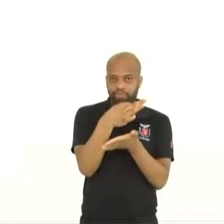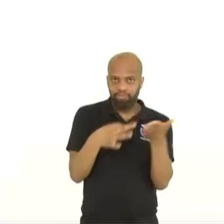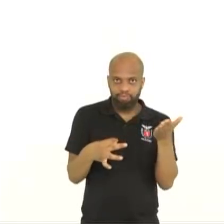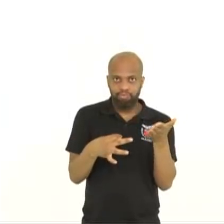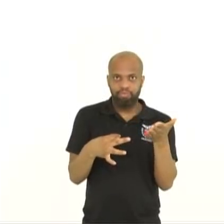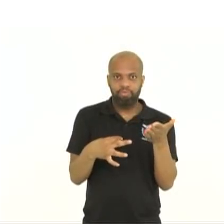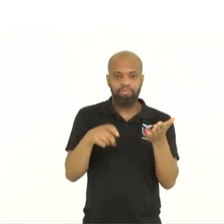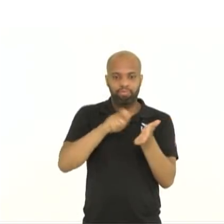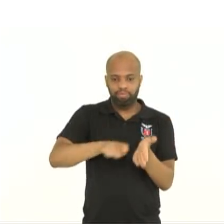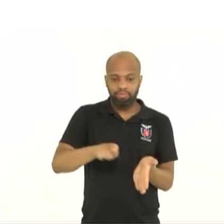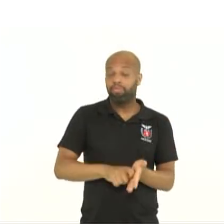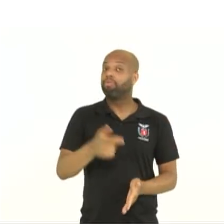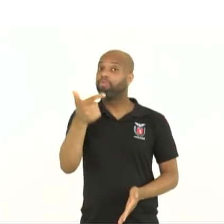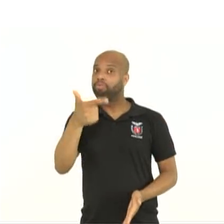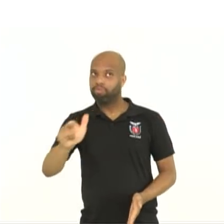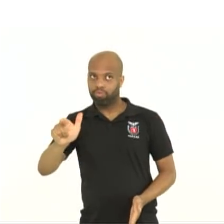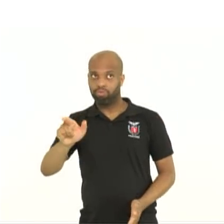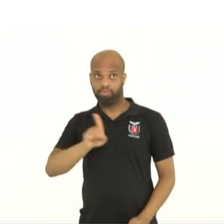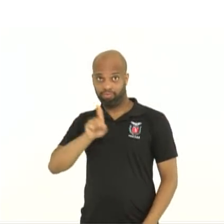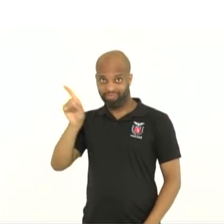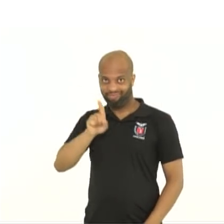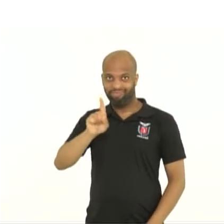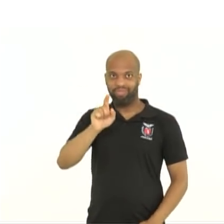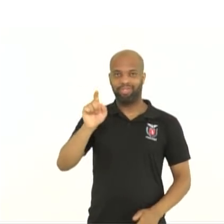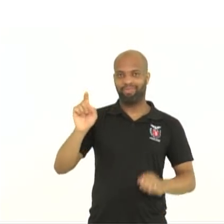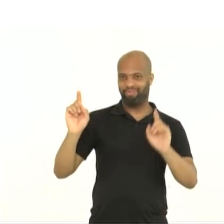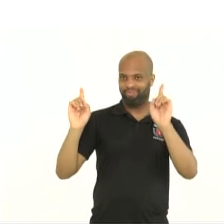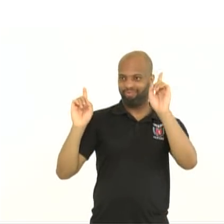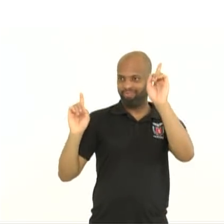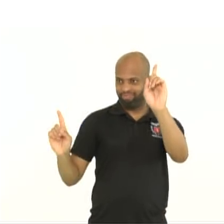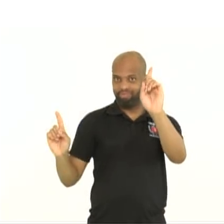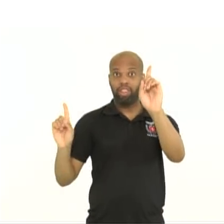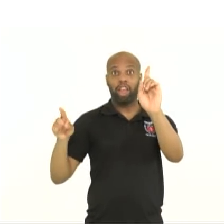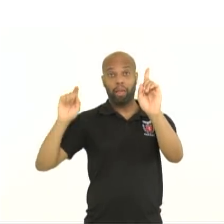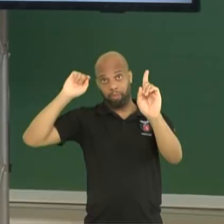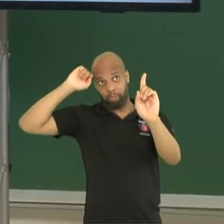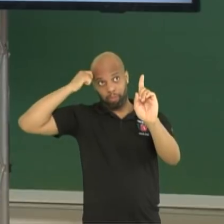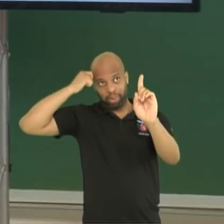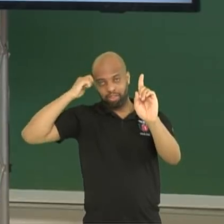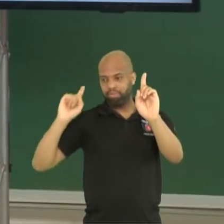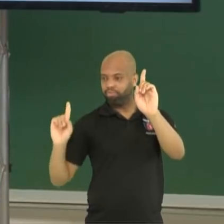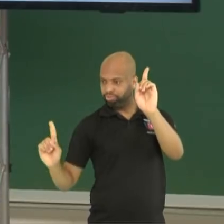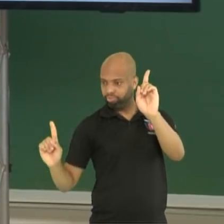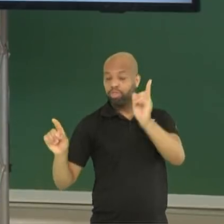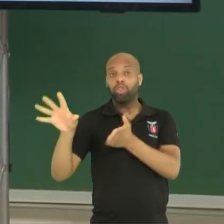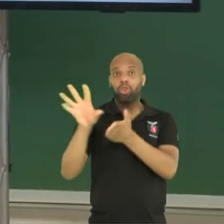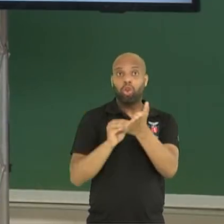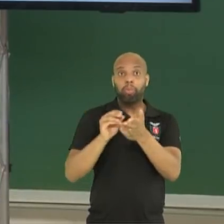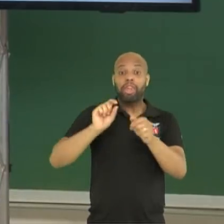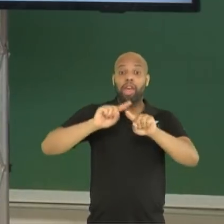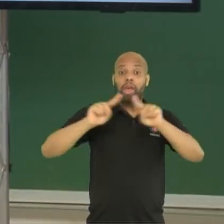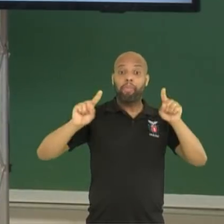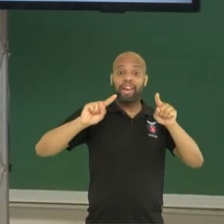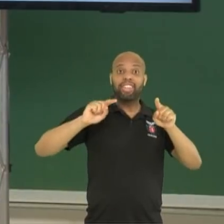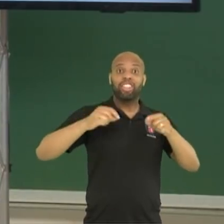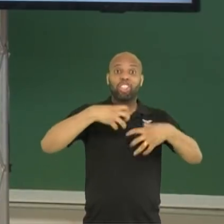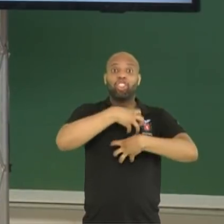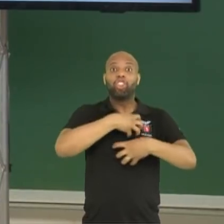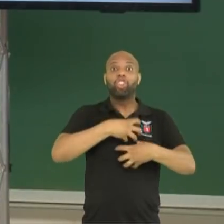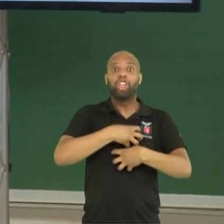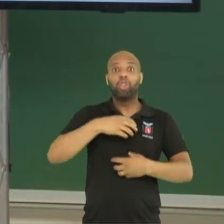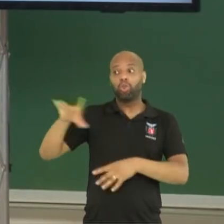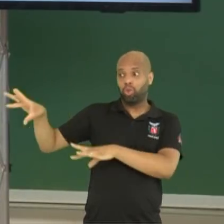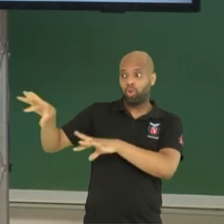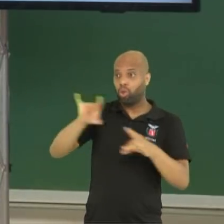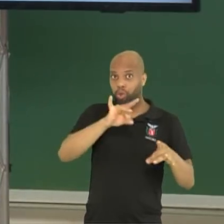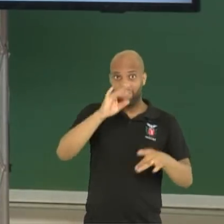e reescreva o trecho destacado aqui, tá? Esse trecho destacado, utilizando o discurso direto, tá